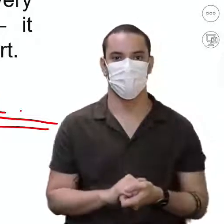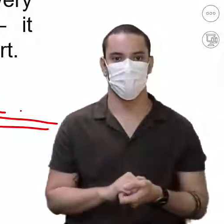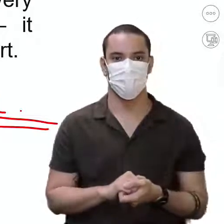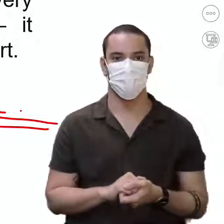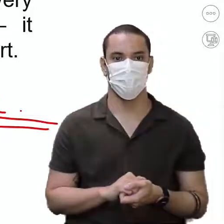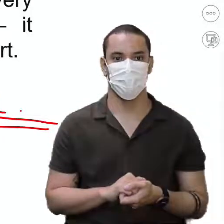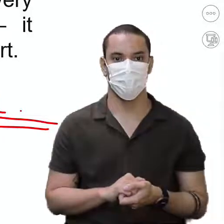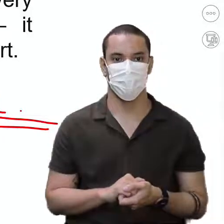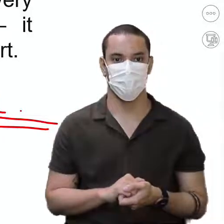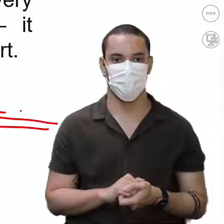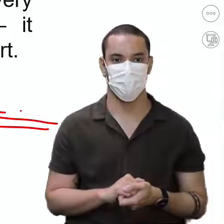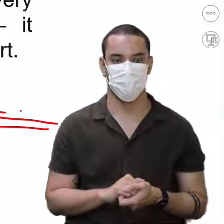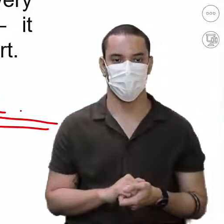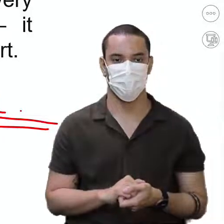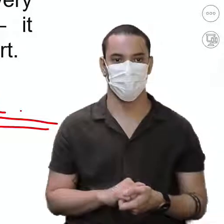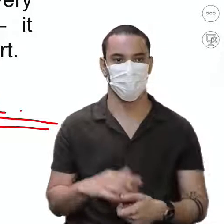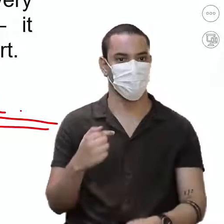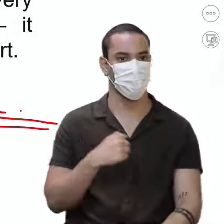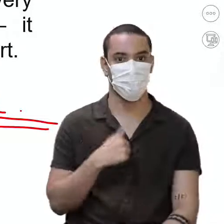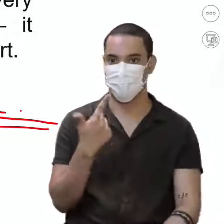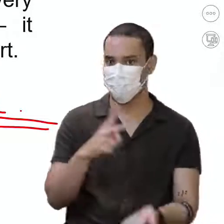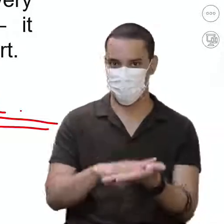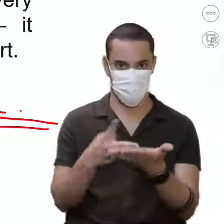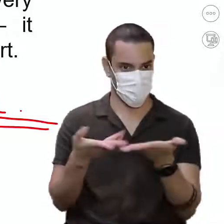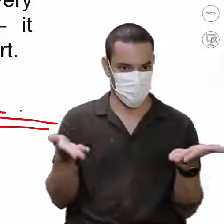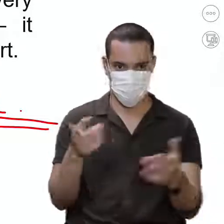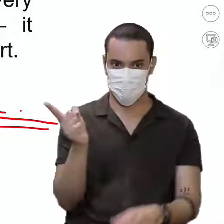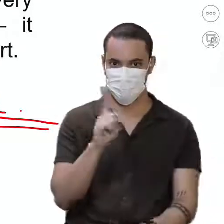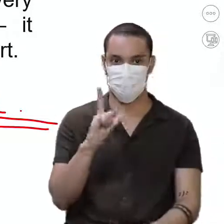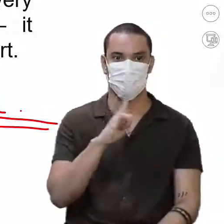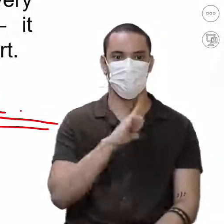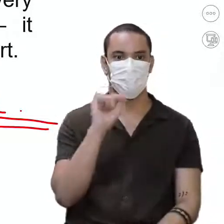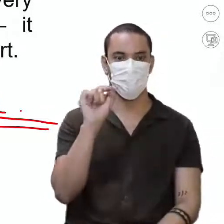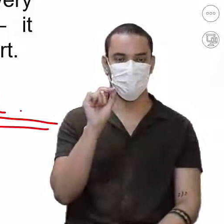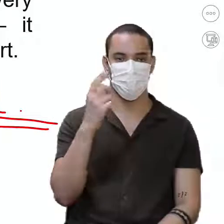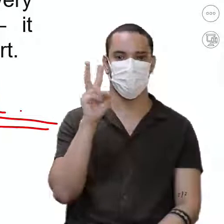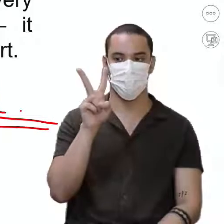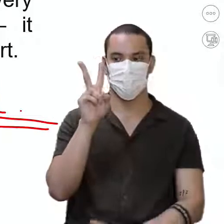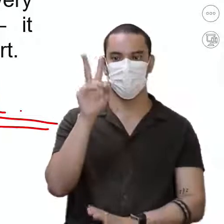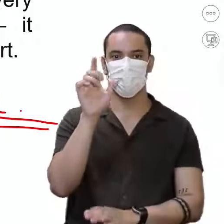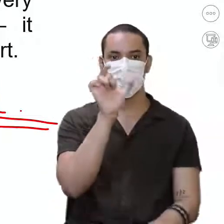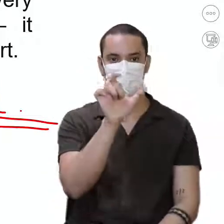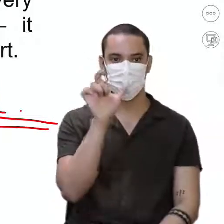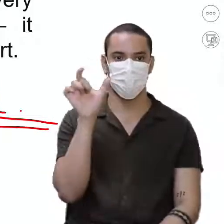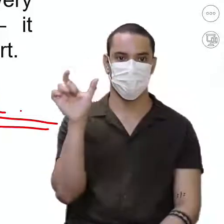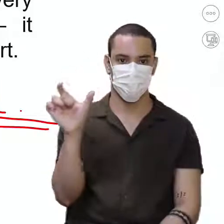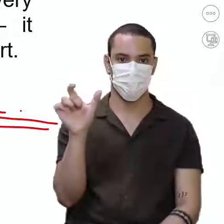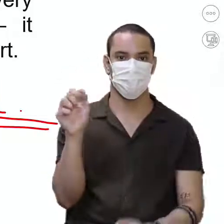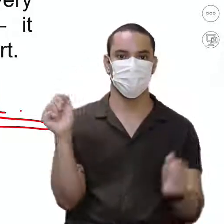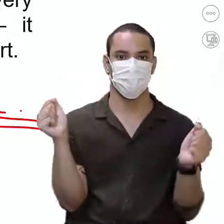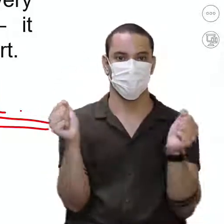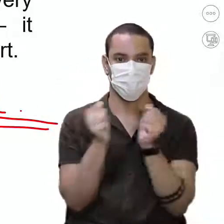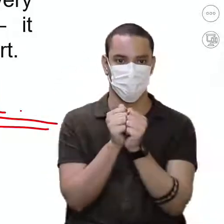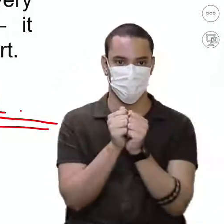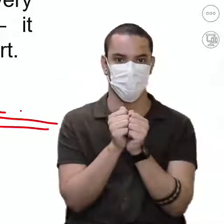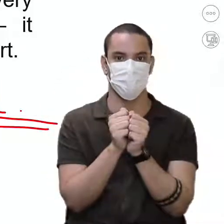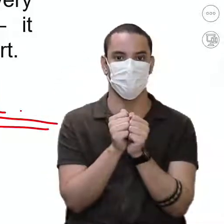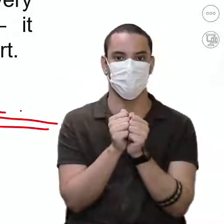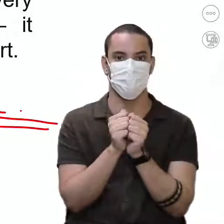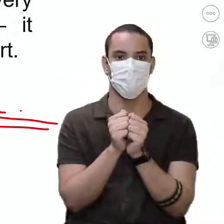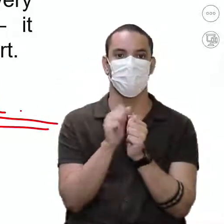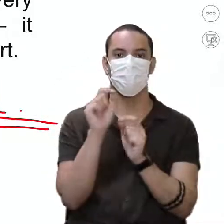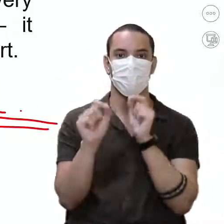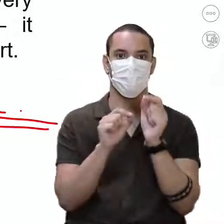eu já vejo aqui, eu não vou traduzir para vocês agora, eu já vejo que tenho duas palavras aqui que elas são